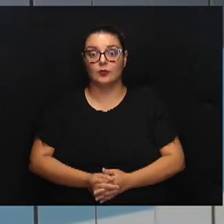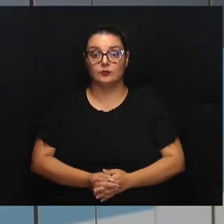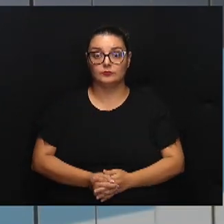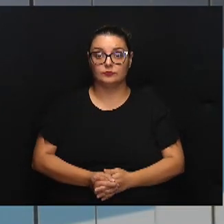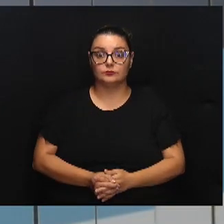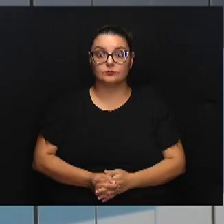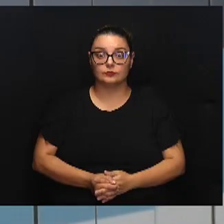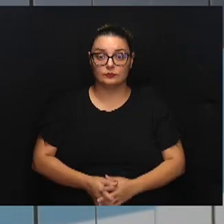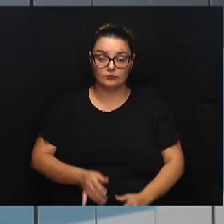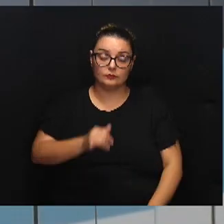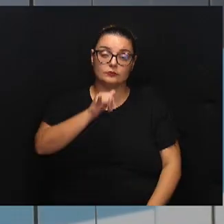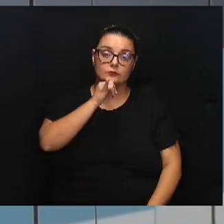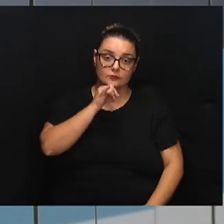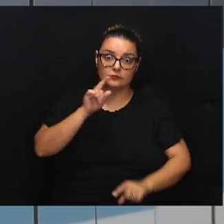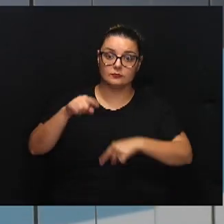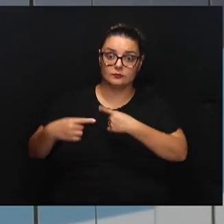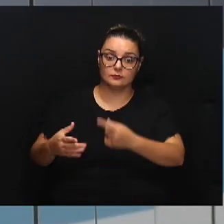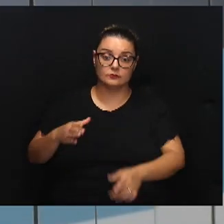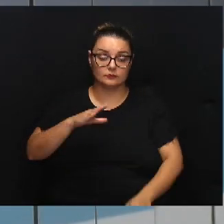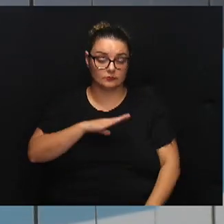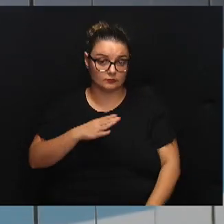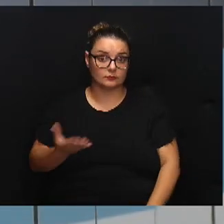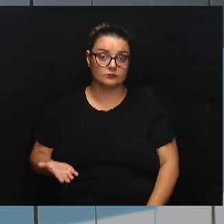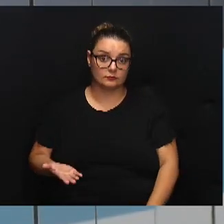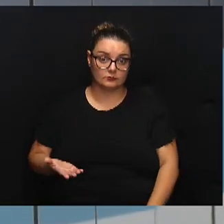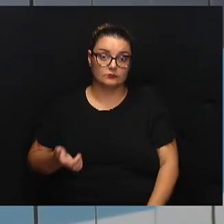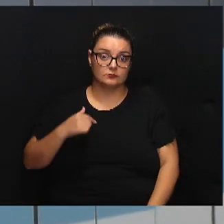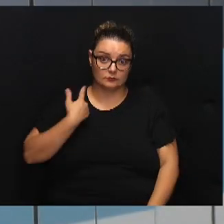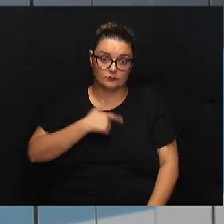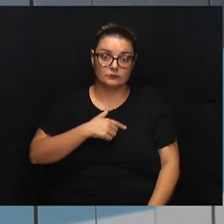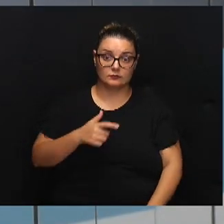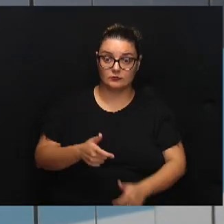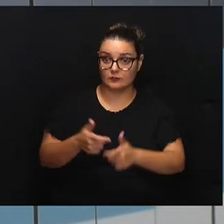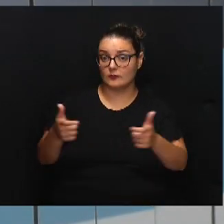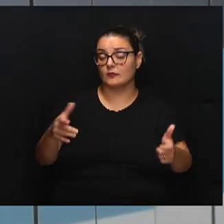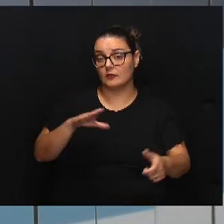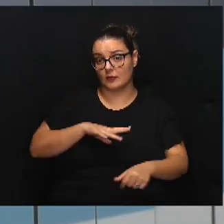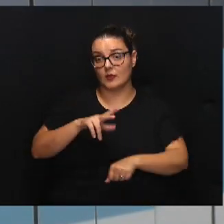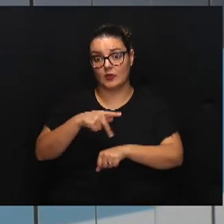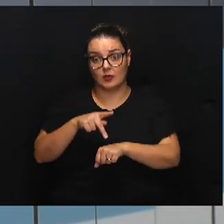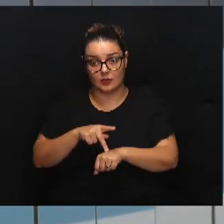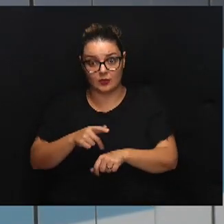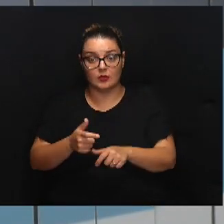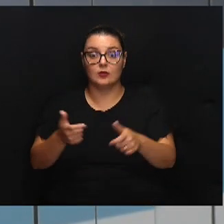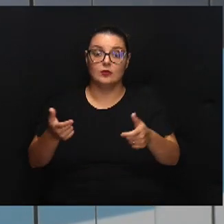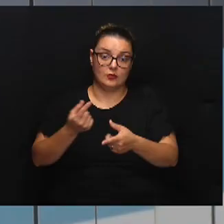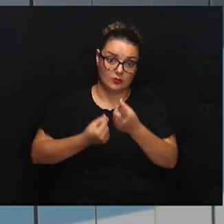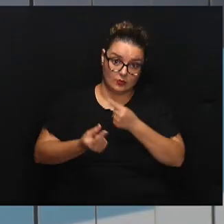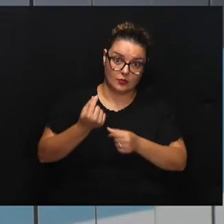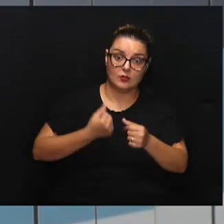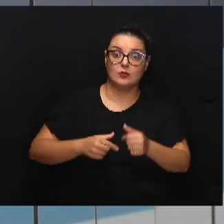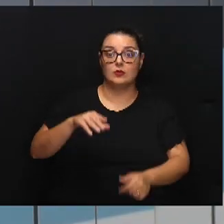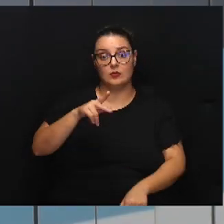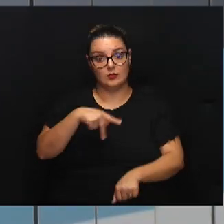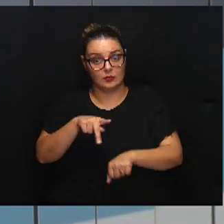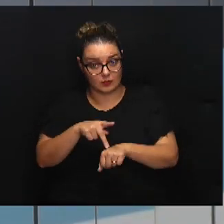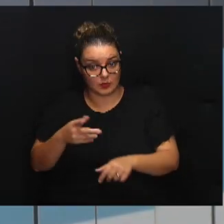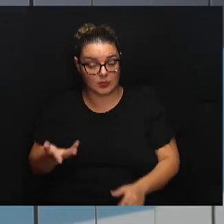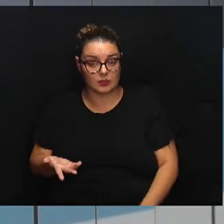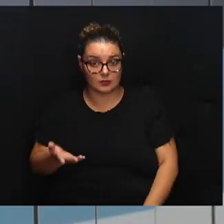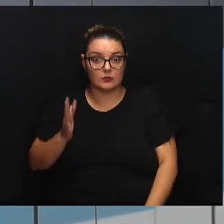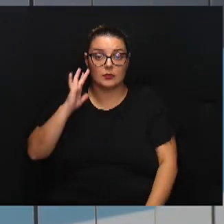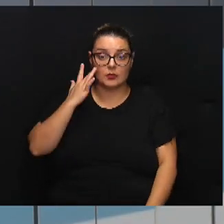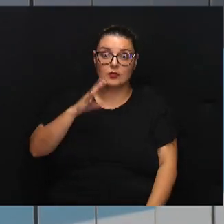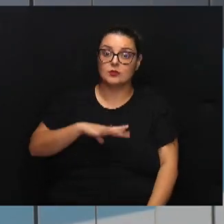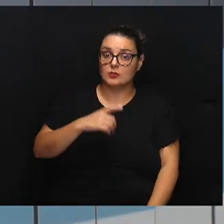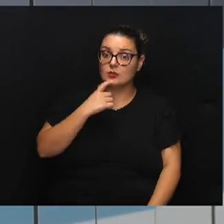ser exemplo para outras cidades. Somos uma das maiores cidades do país, um dos maiores orçamentos do país. Então, acho que Campinas